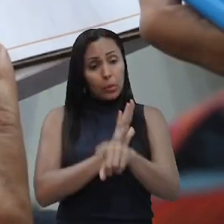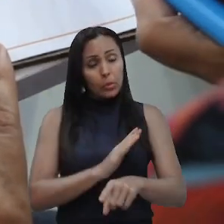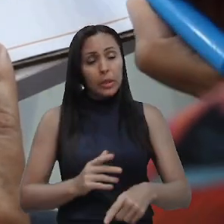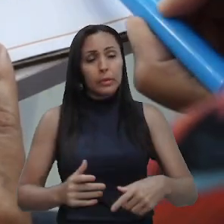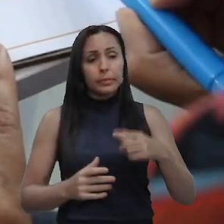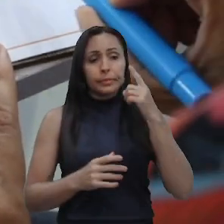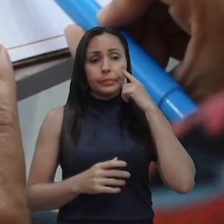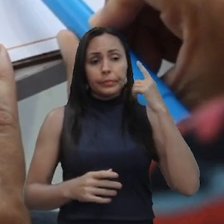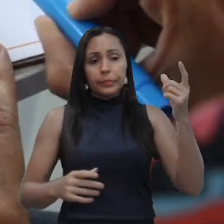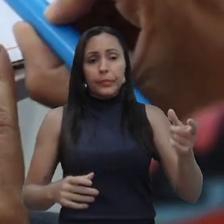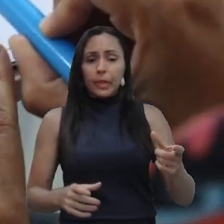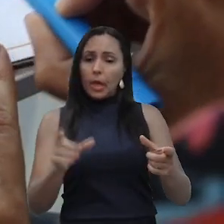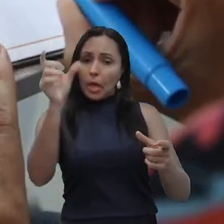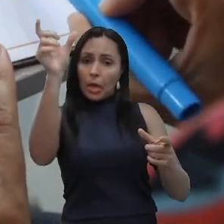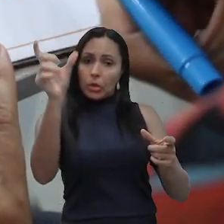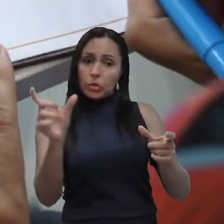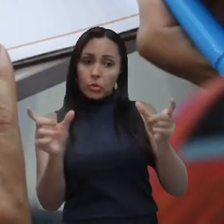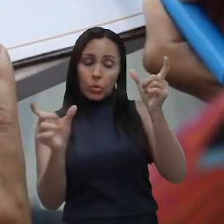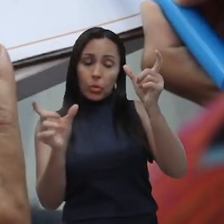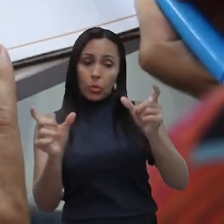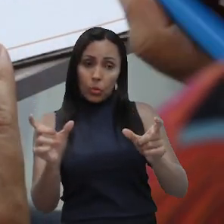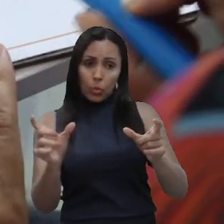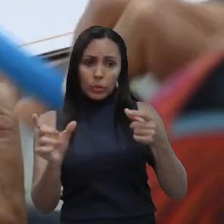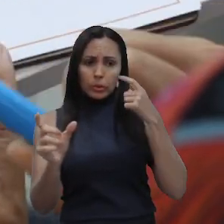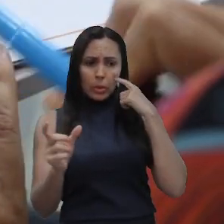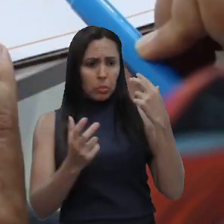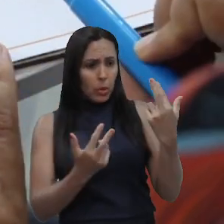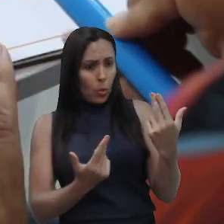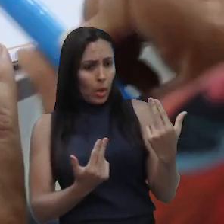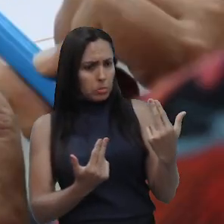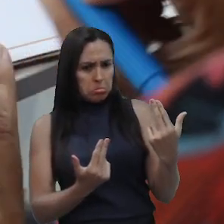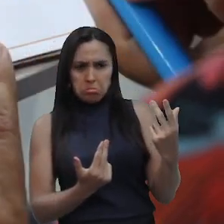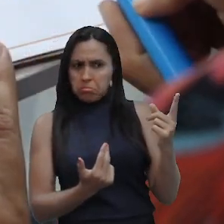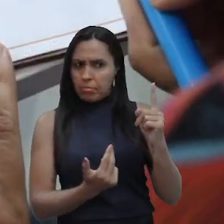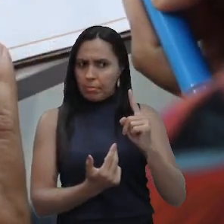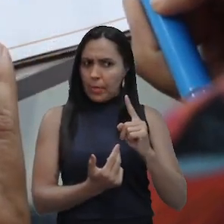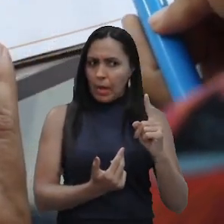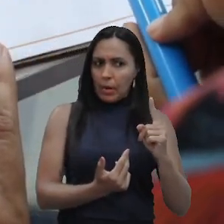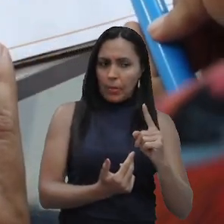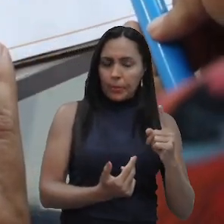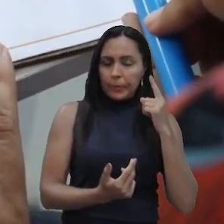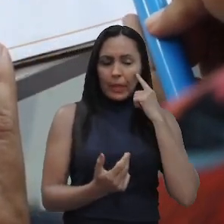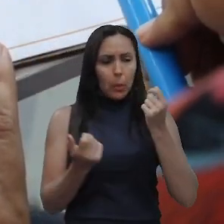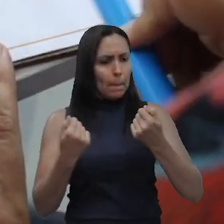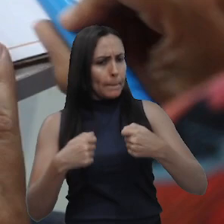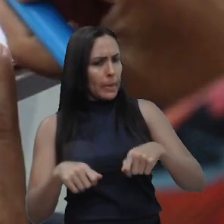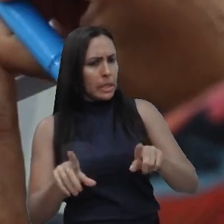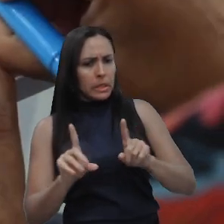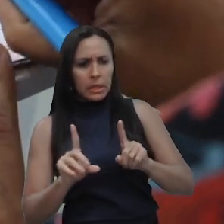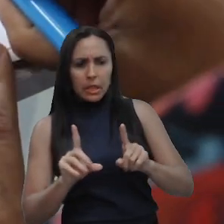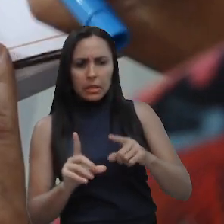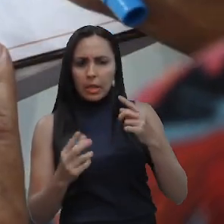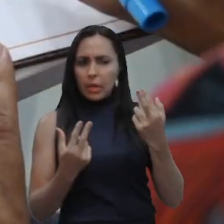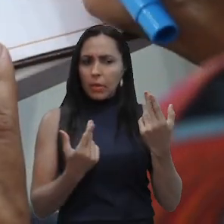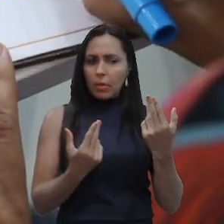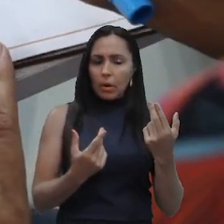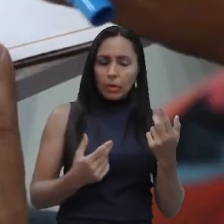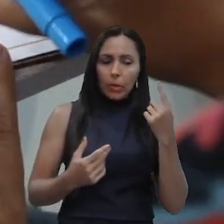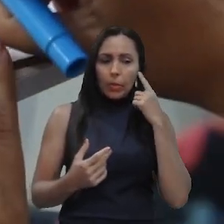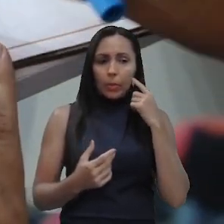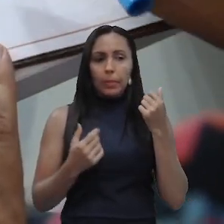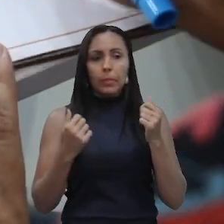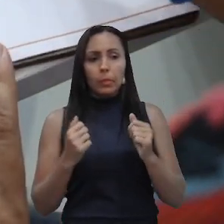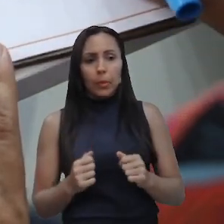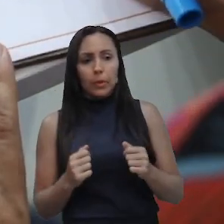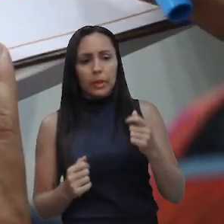as colunas precisam ter o mesmo tamanho? Não, as colunas não precisam ter o mesmo tamanho. A gente pode ter colunas